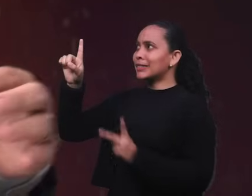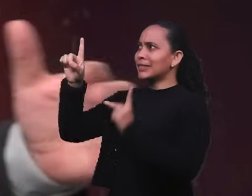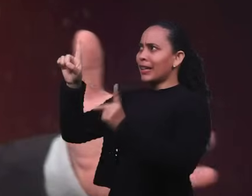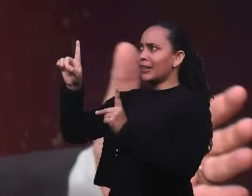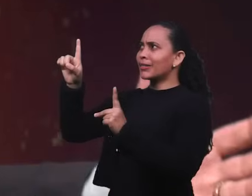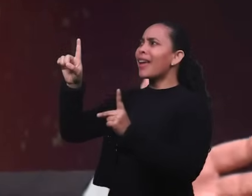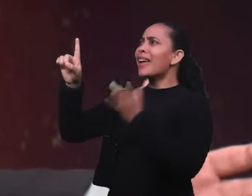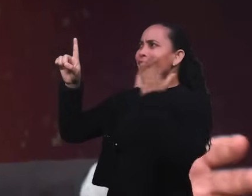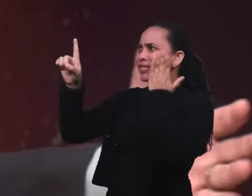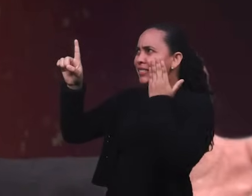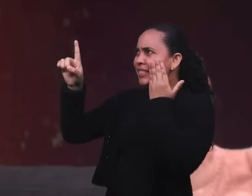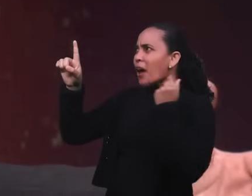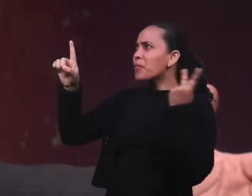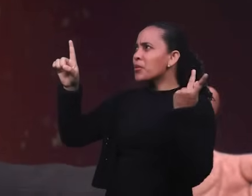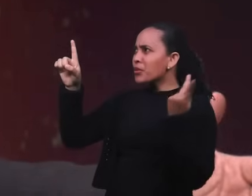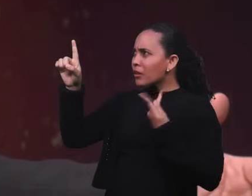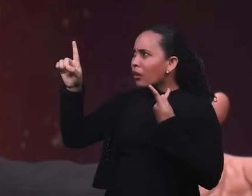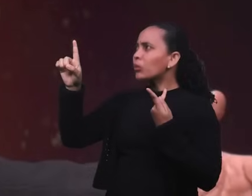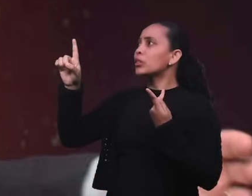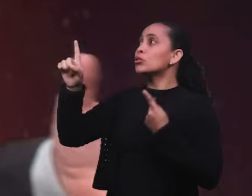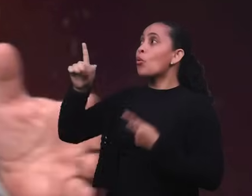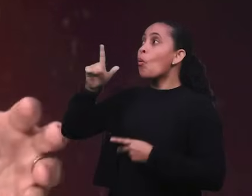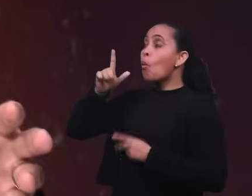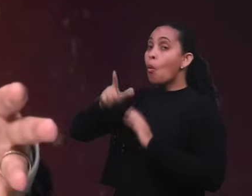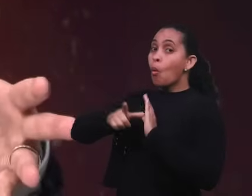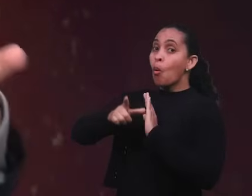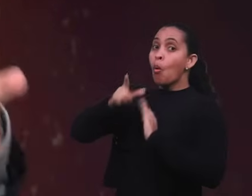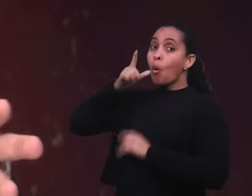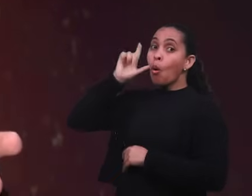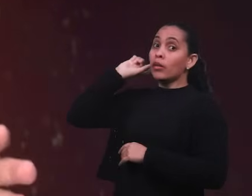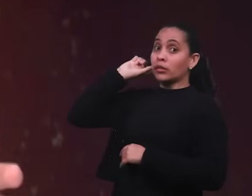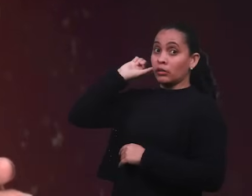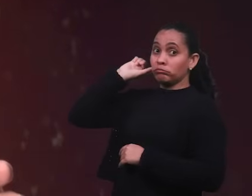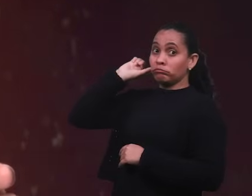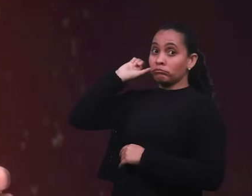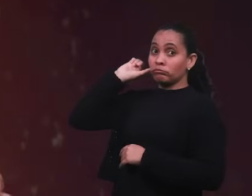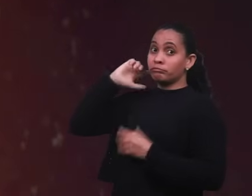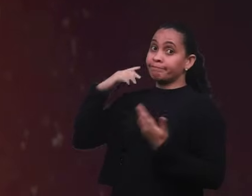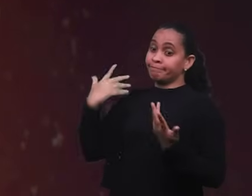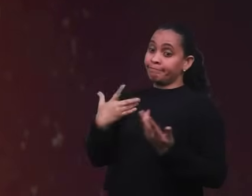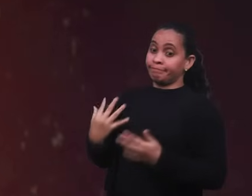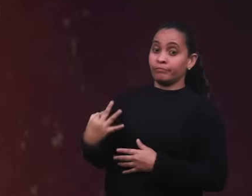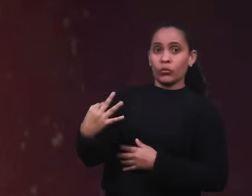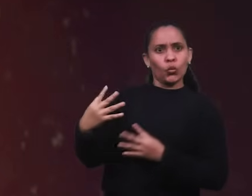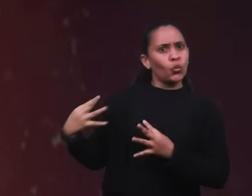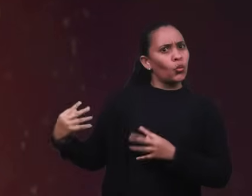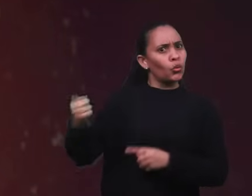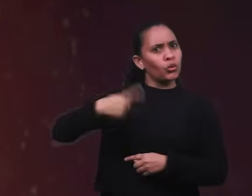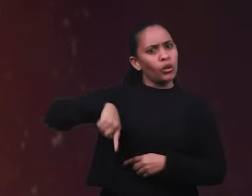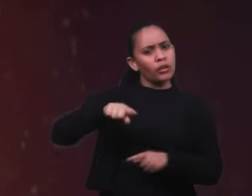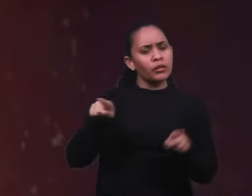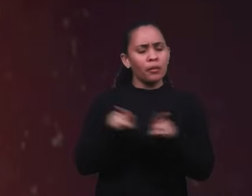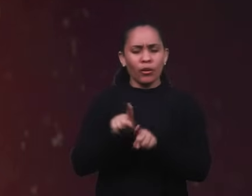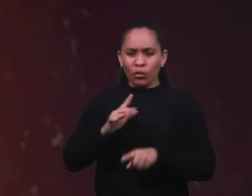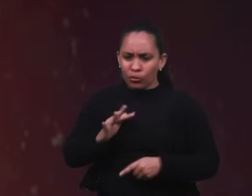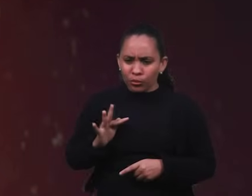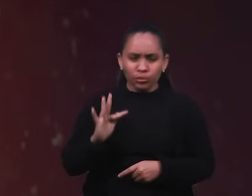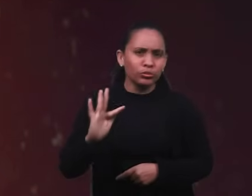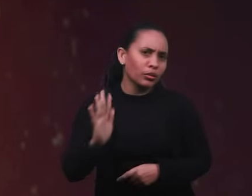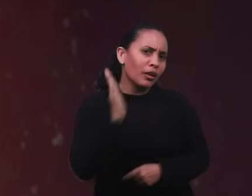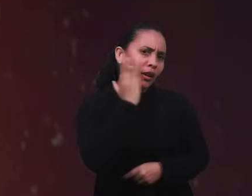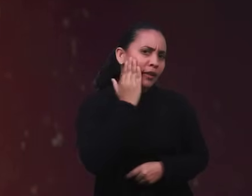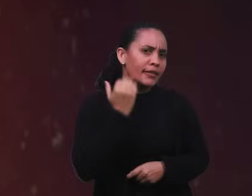sabe o que aconteceu ontem, anteontem, sabe o que está acontecendo agora em cada um de nós e sabe o que vai acontecer no futuro.